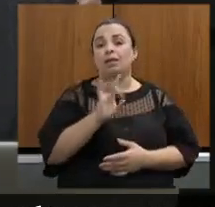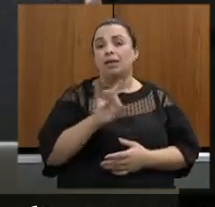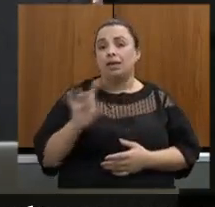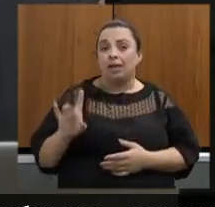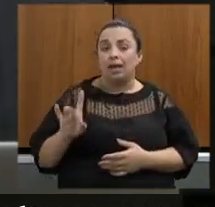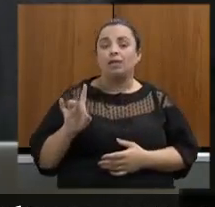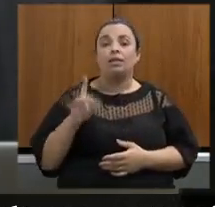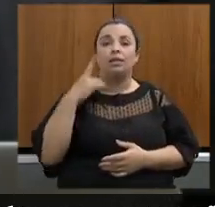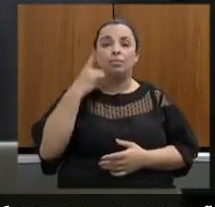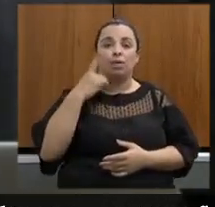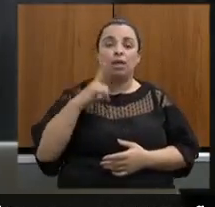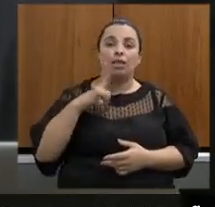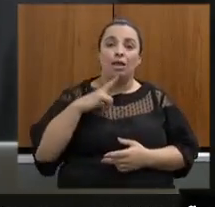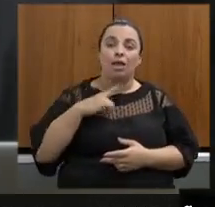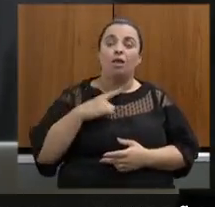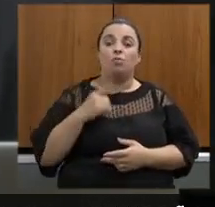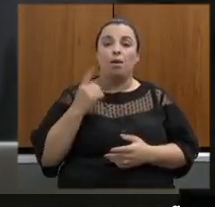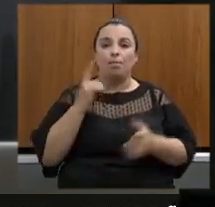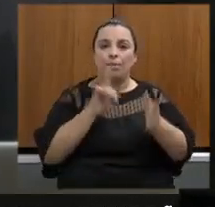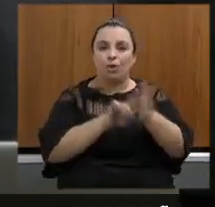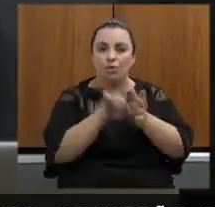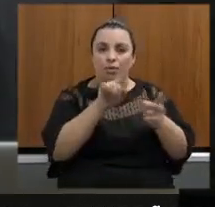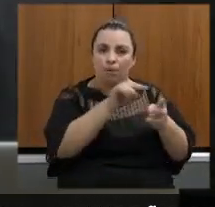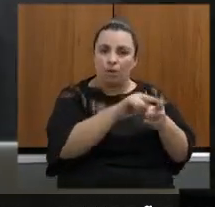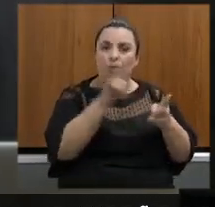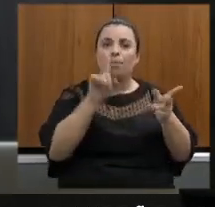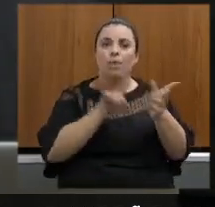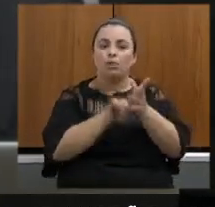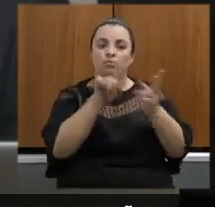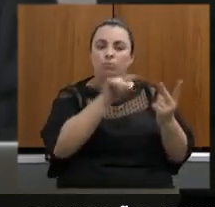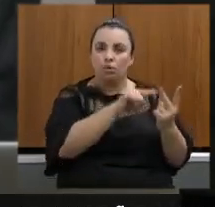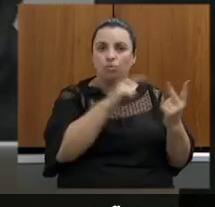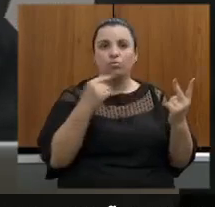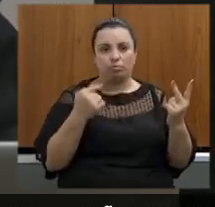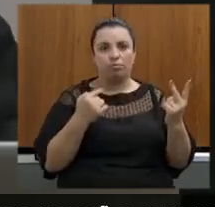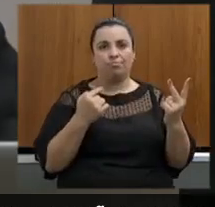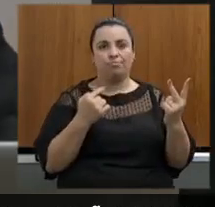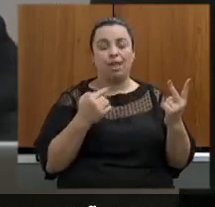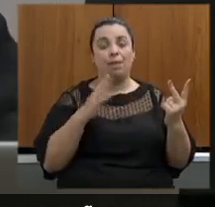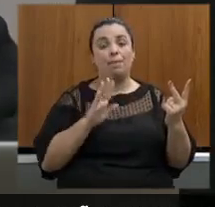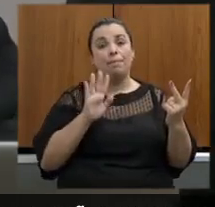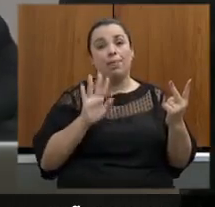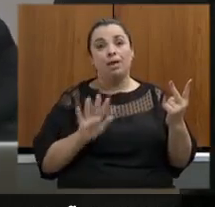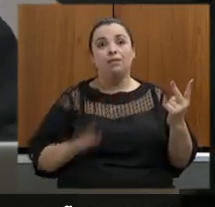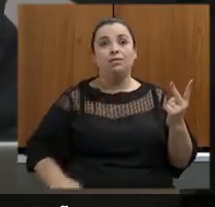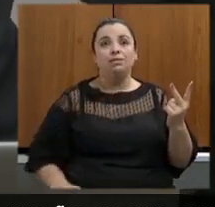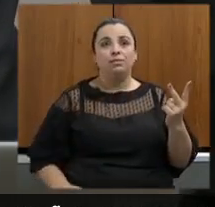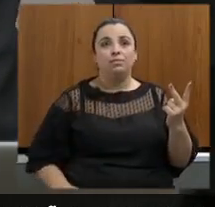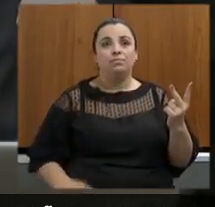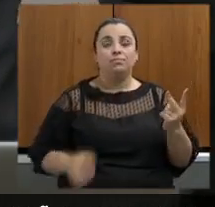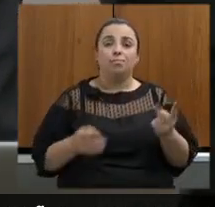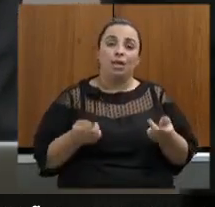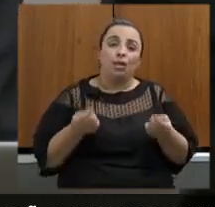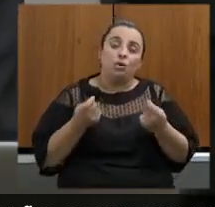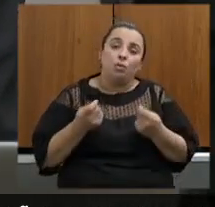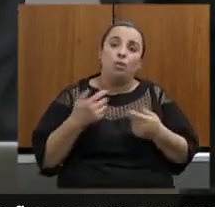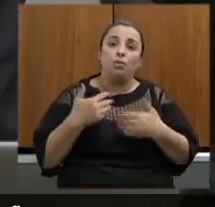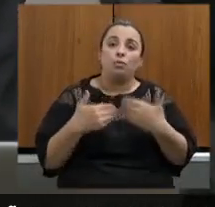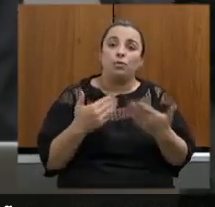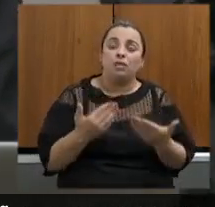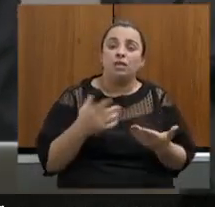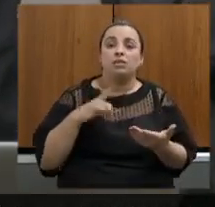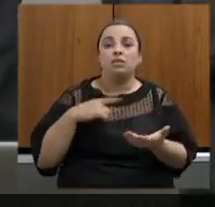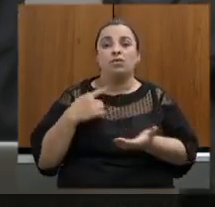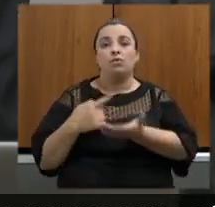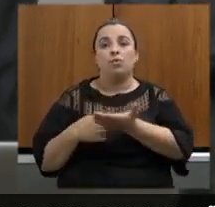dois momentos para um e para outro dos secretários em queridos paz por economia processual houve um